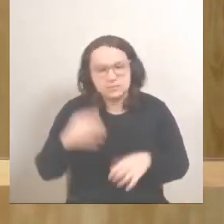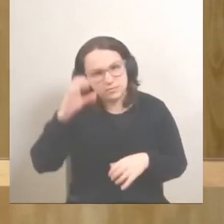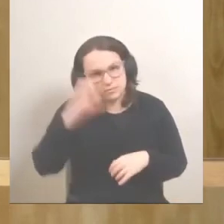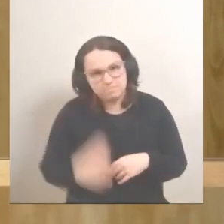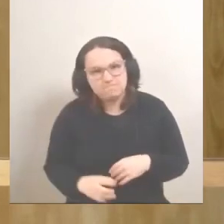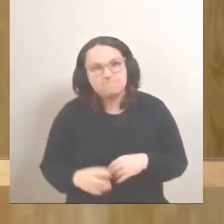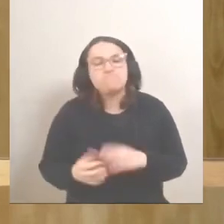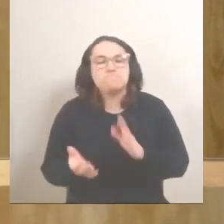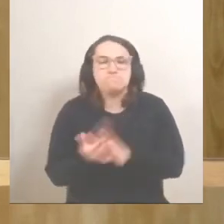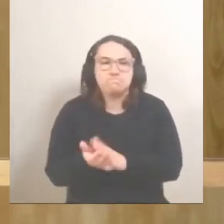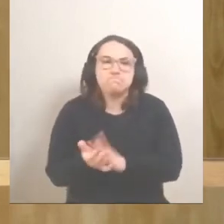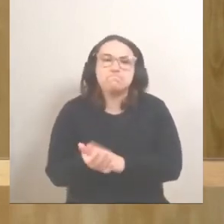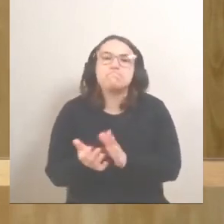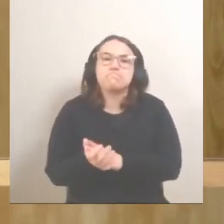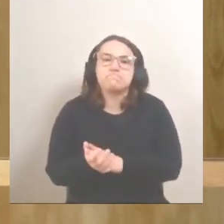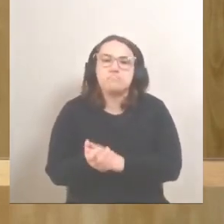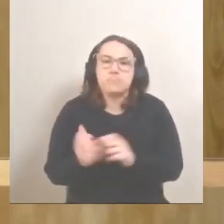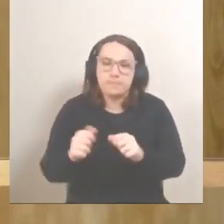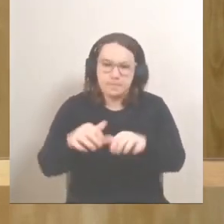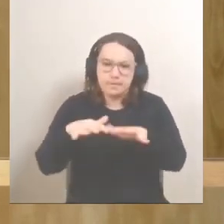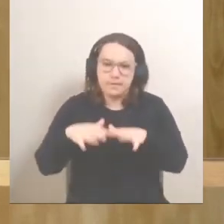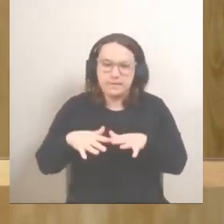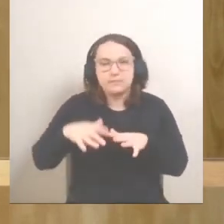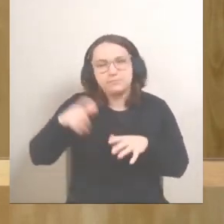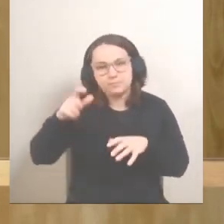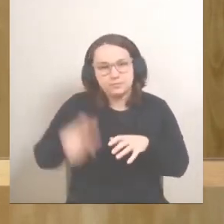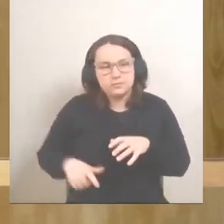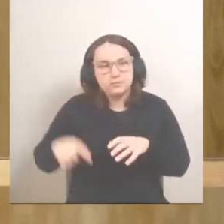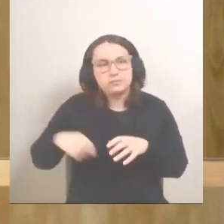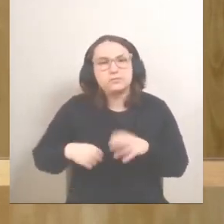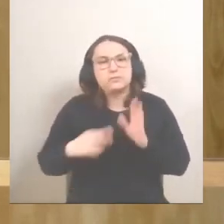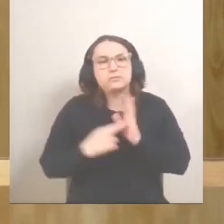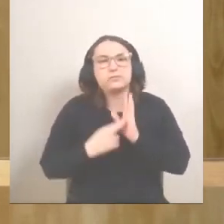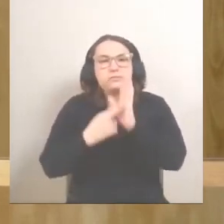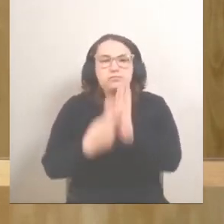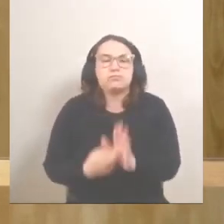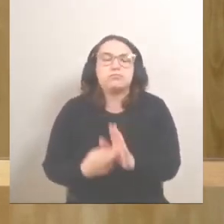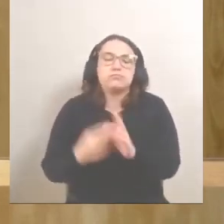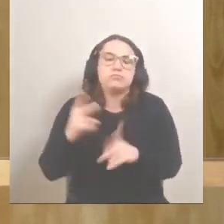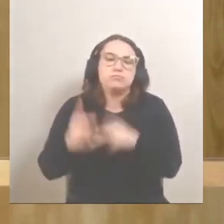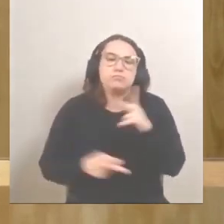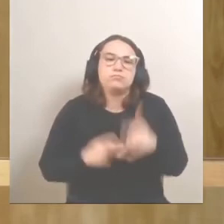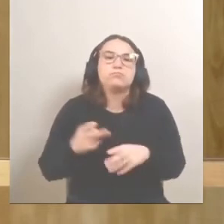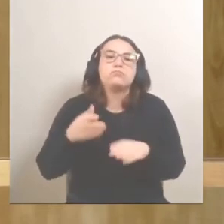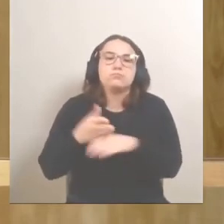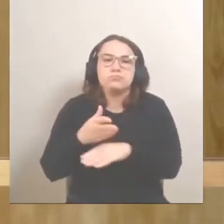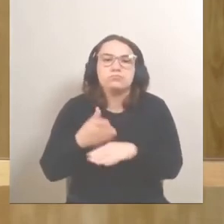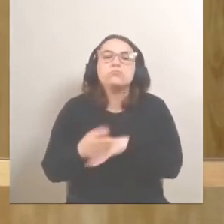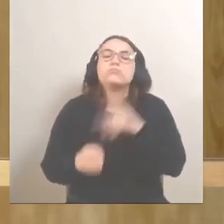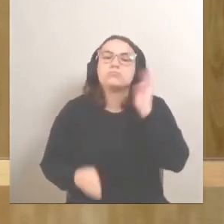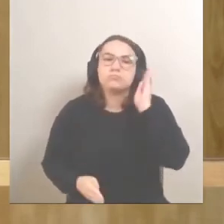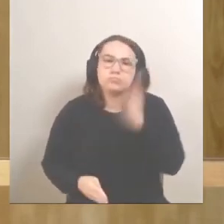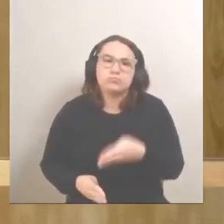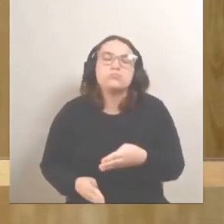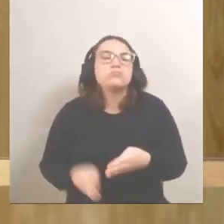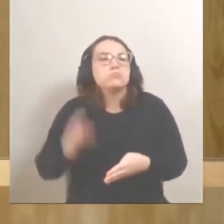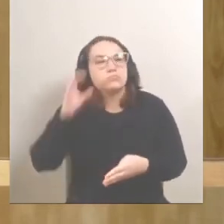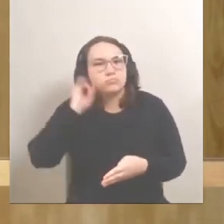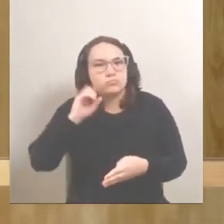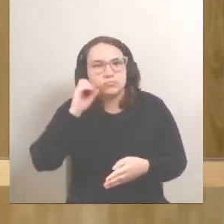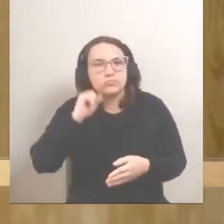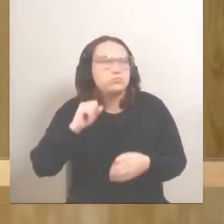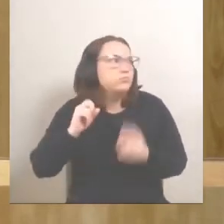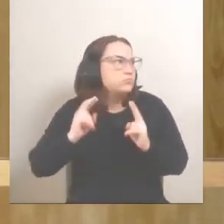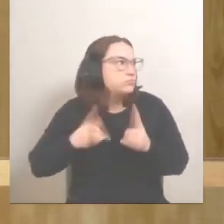O parlamentar nada mais é aquele que representa a população, e o acesso tem que ser direto, e a escuta tem que ser